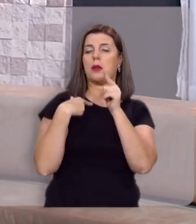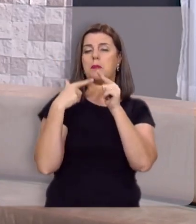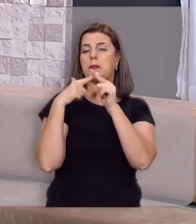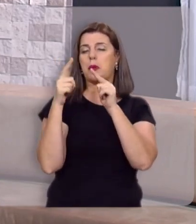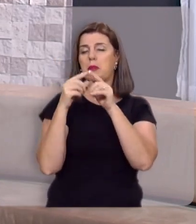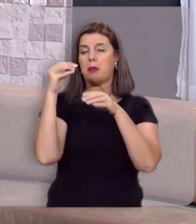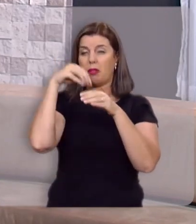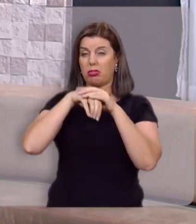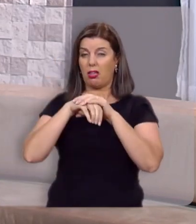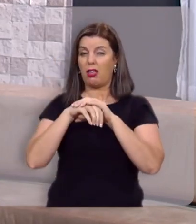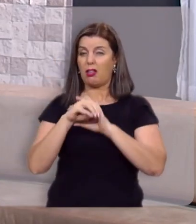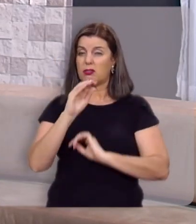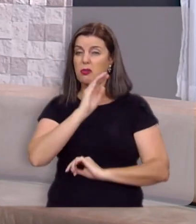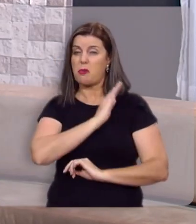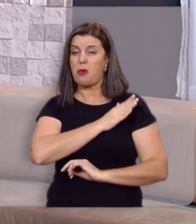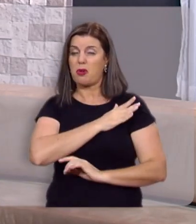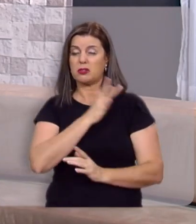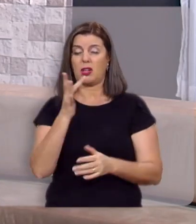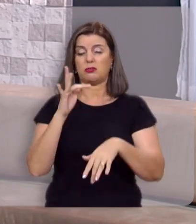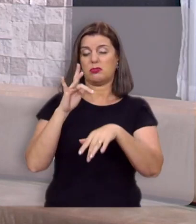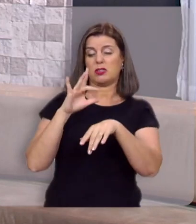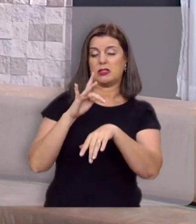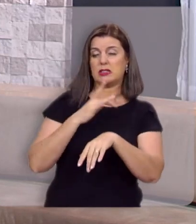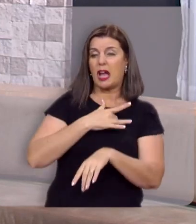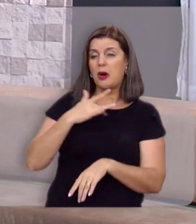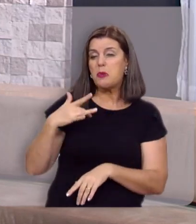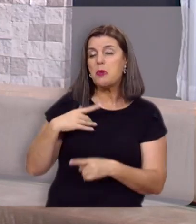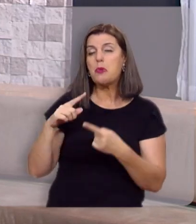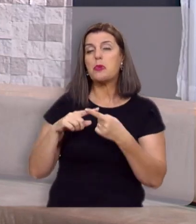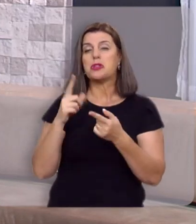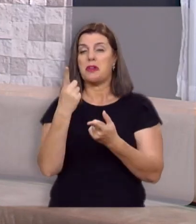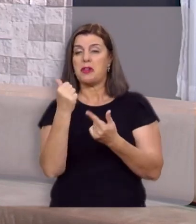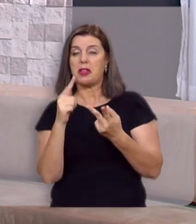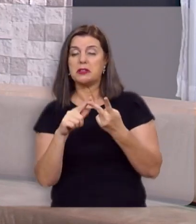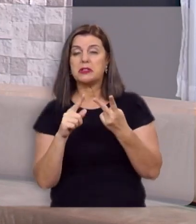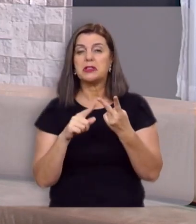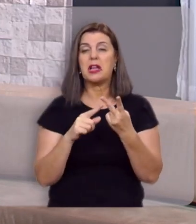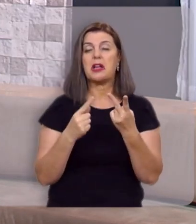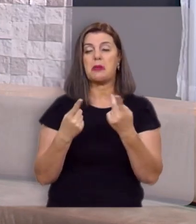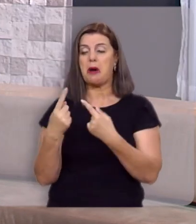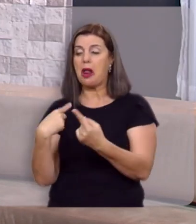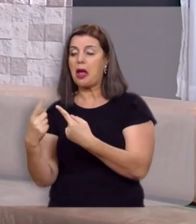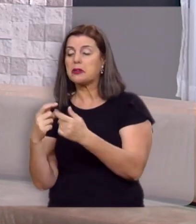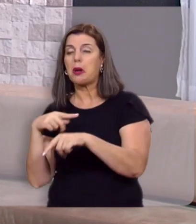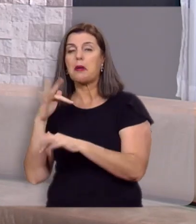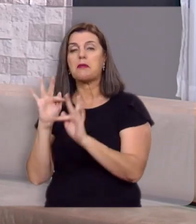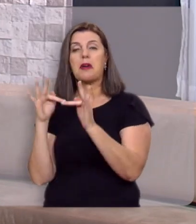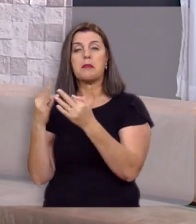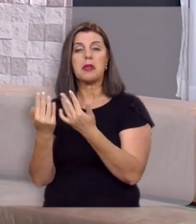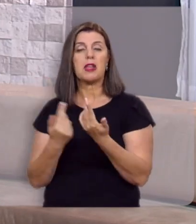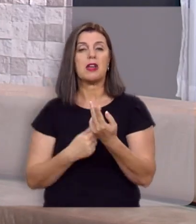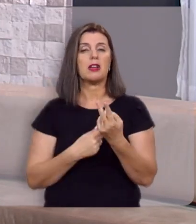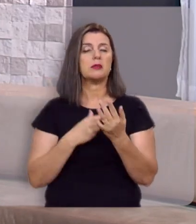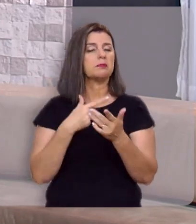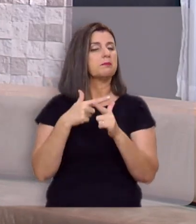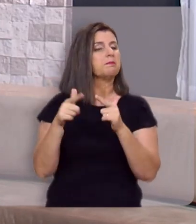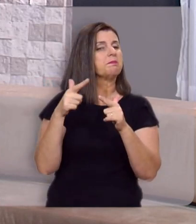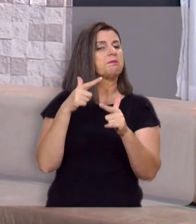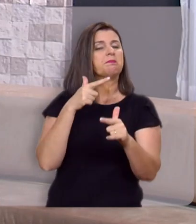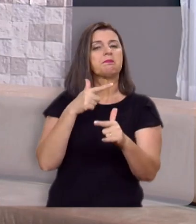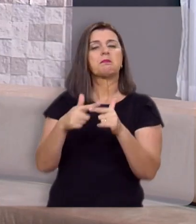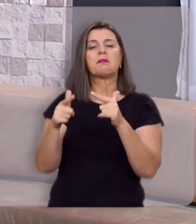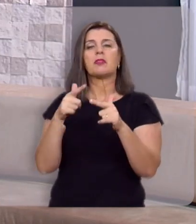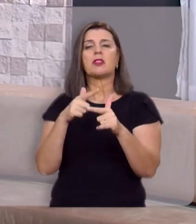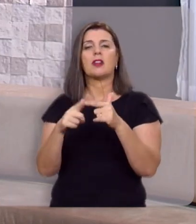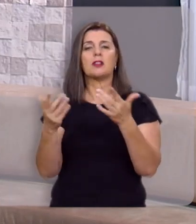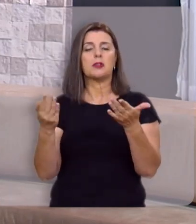crises internas, seja de saúde, seja financeiro, seja de relacionamento com a sua família, sejam problemas